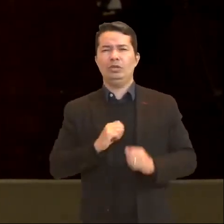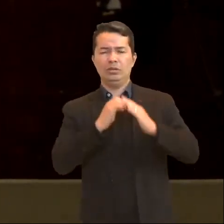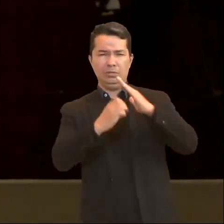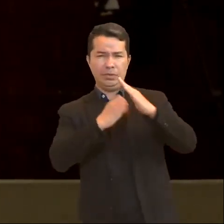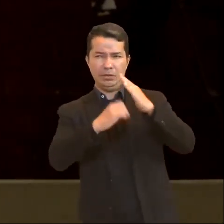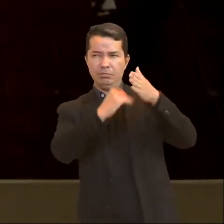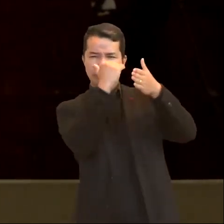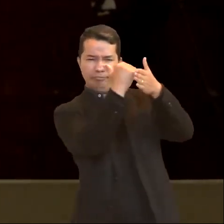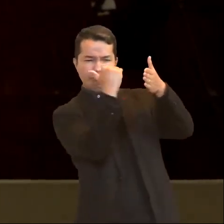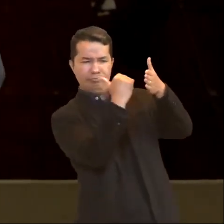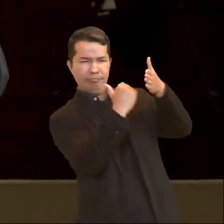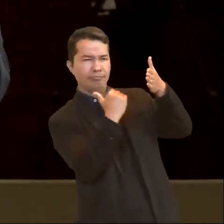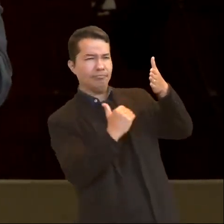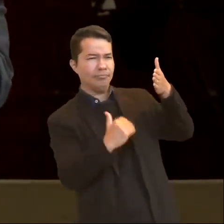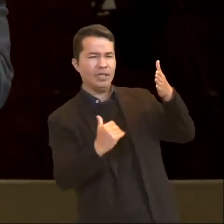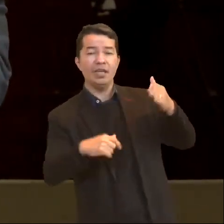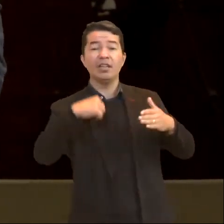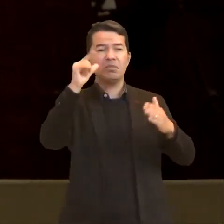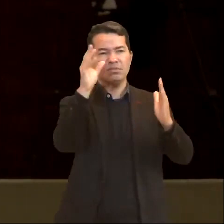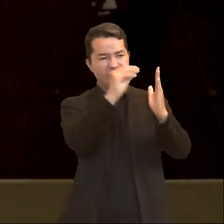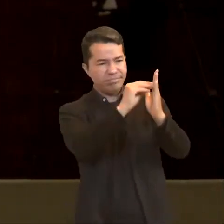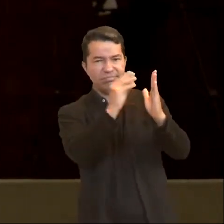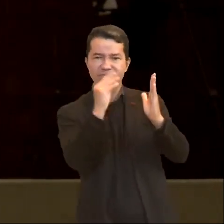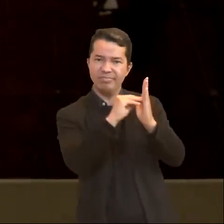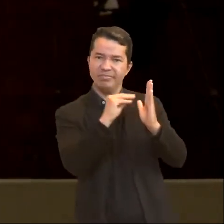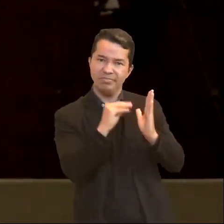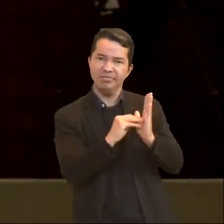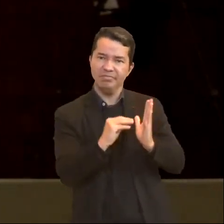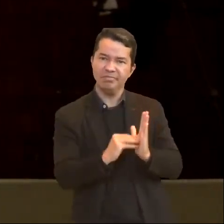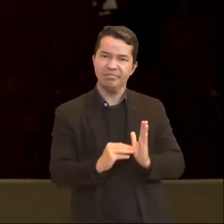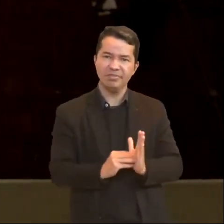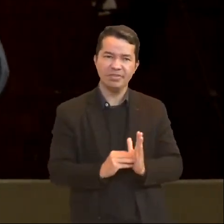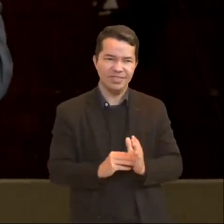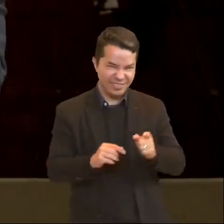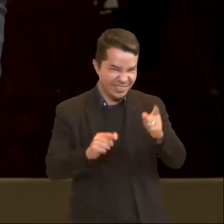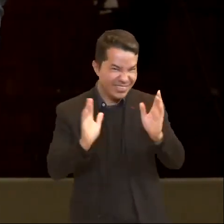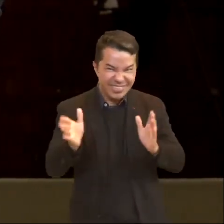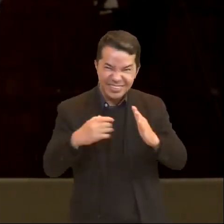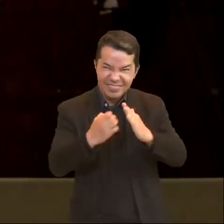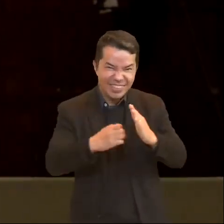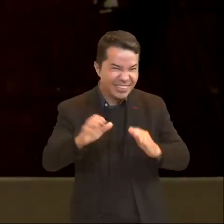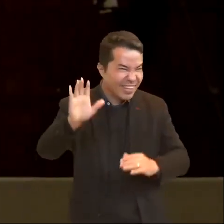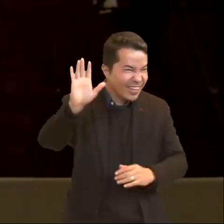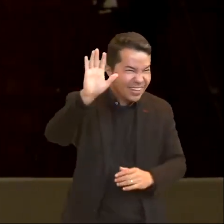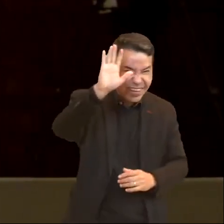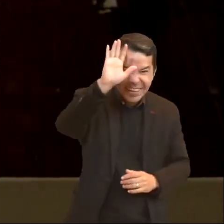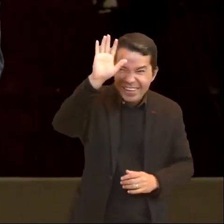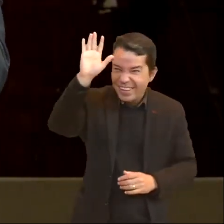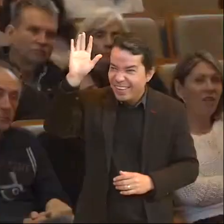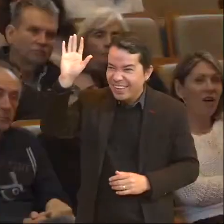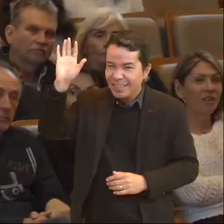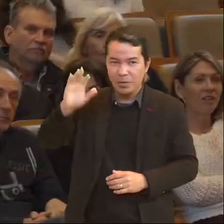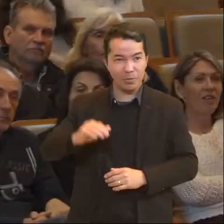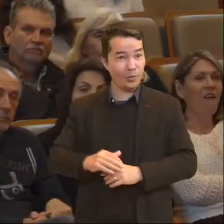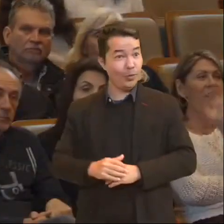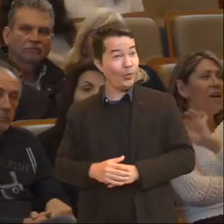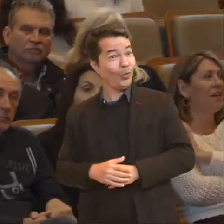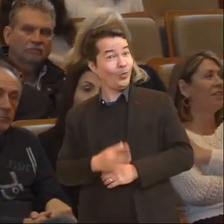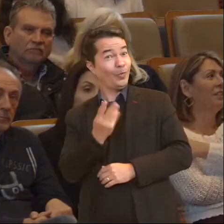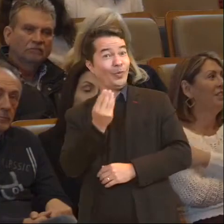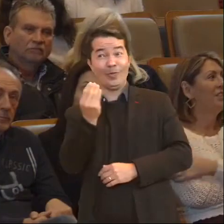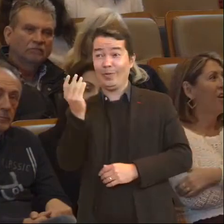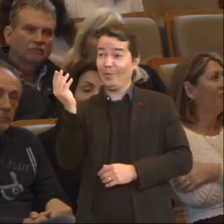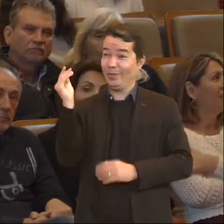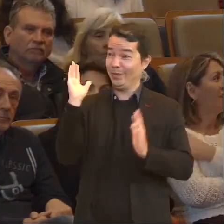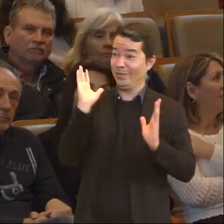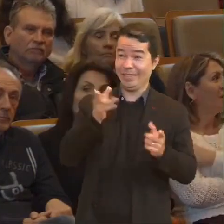você começa então depois a colocar esses dizeres. Quem já fez isso aqui? Levanta a mão, quero ver. Ah, tem mais, bastante gente,